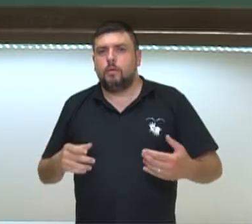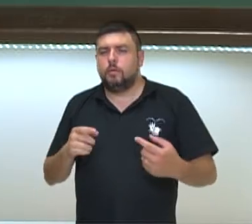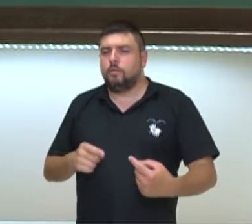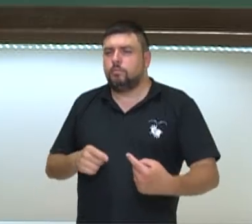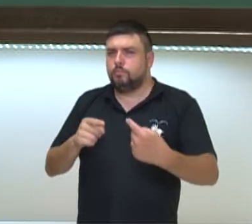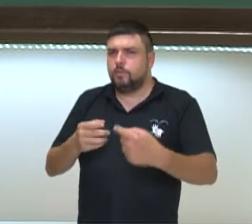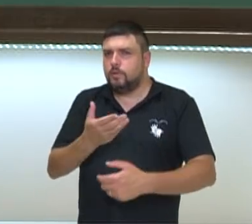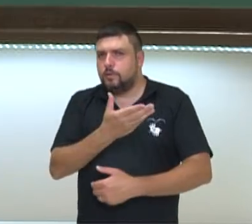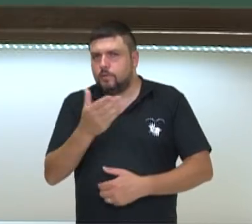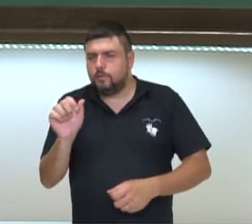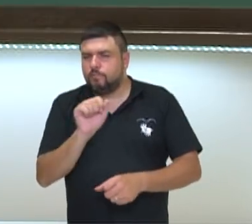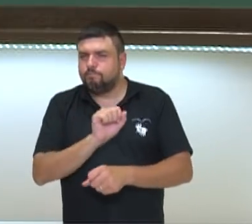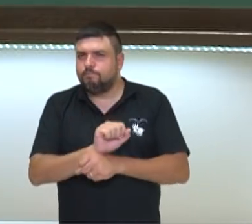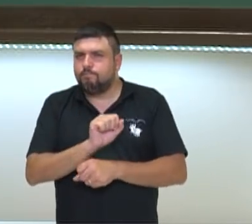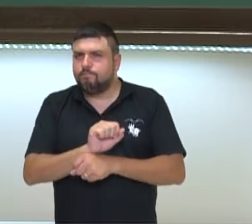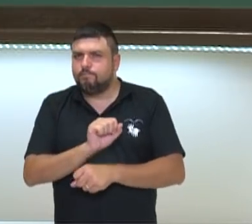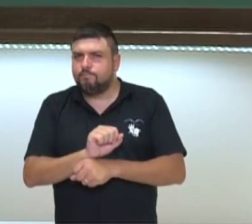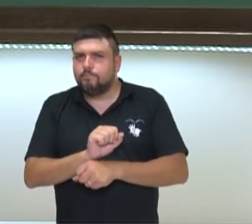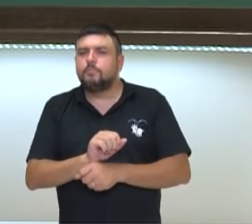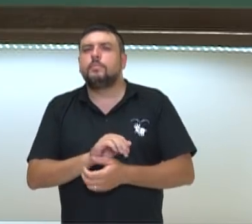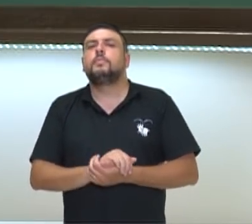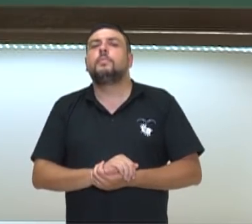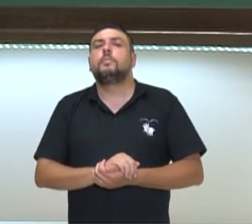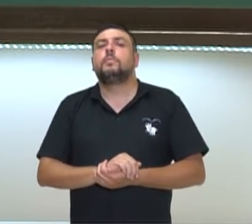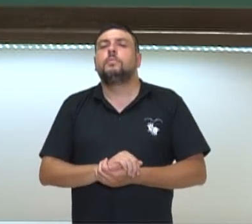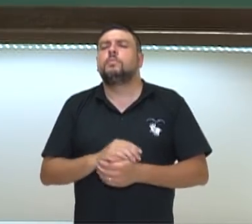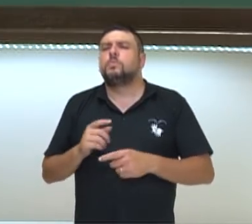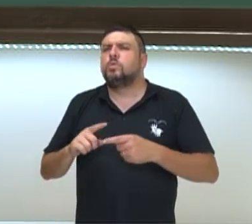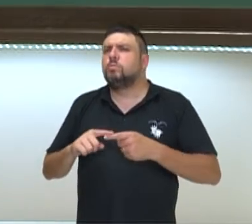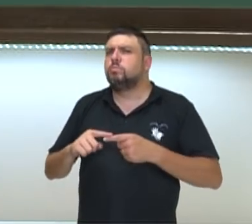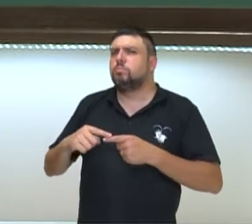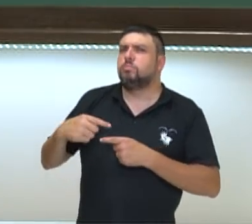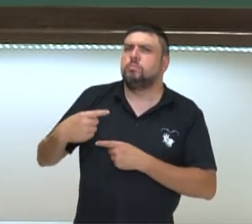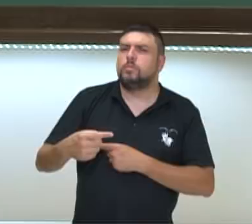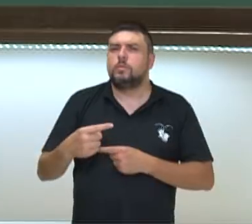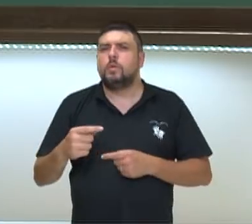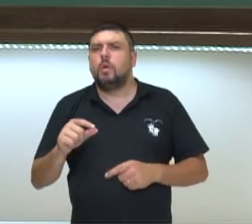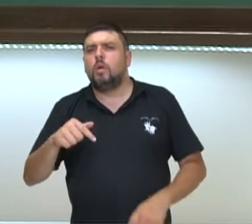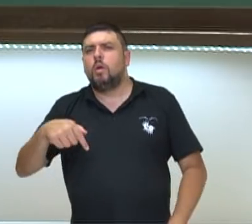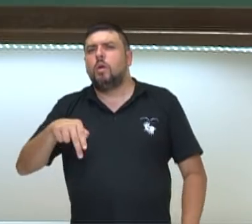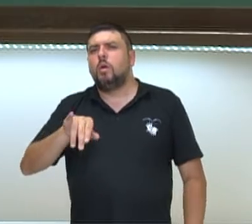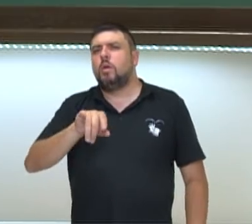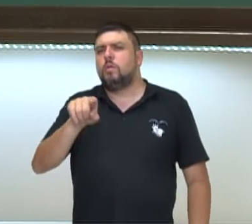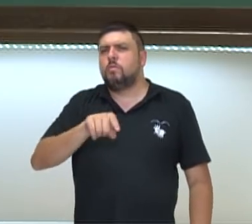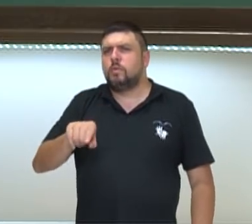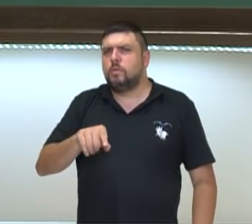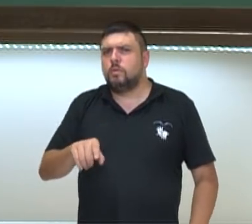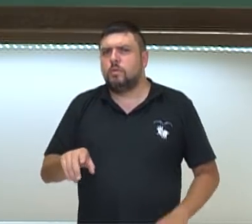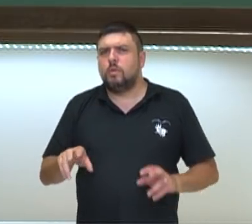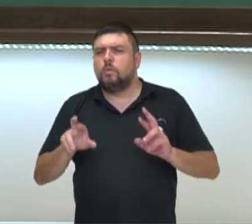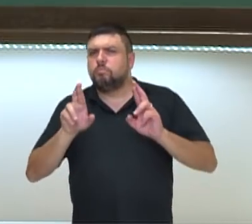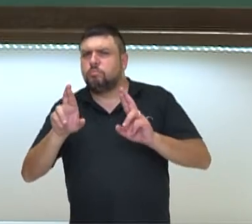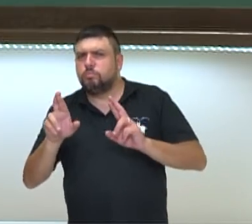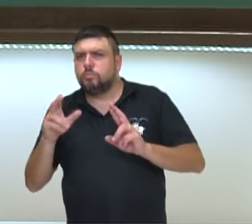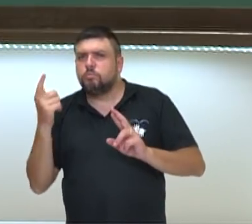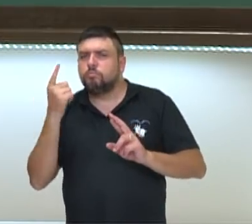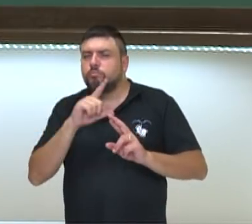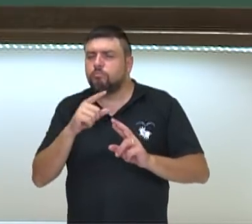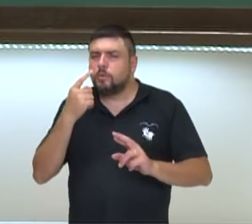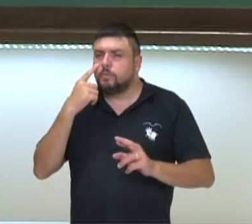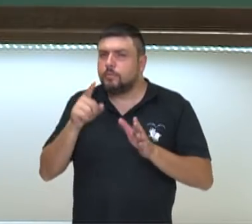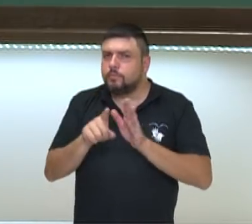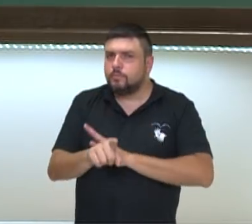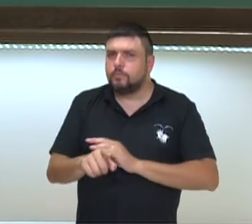estavam esperando. O que será que vem no próximo quiz? Será que eu vou acertar? Qual vai ser a pergunta? Vamos